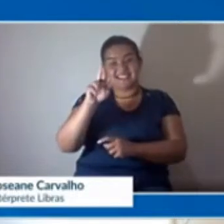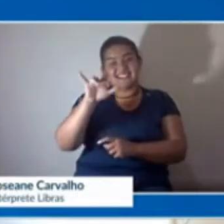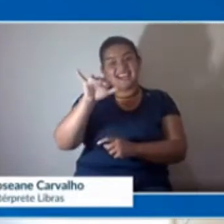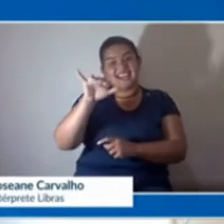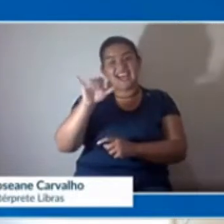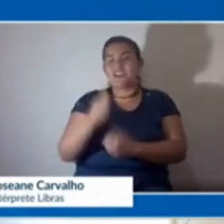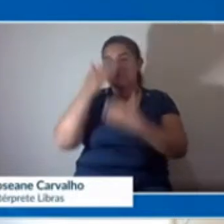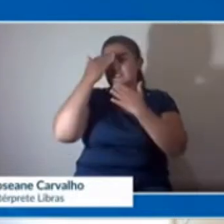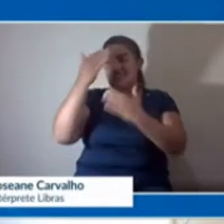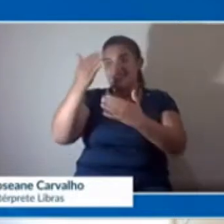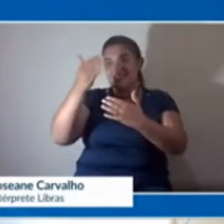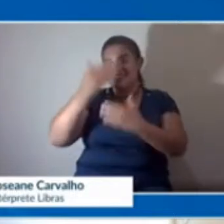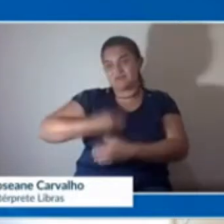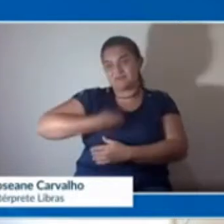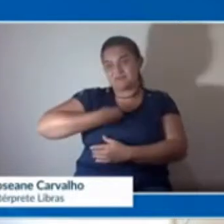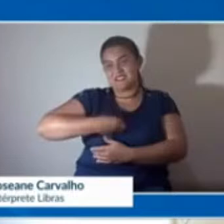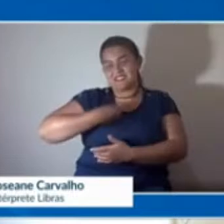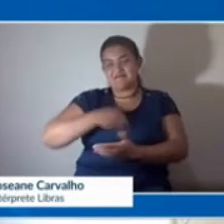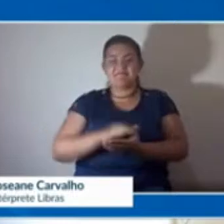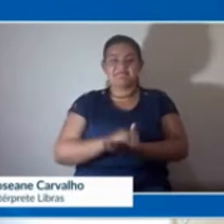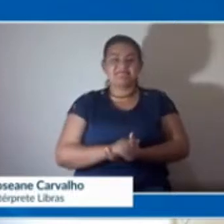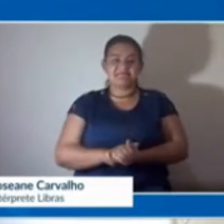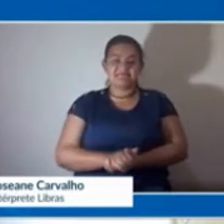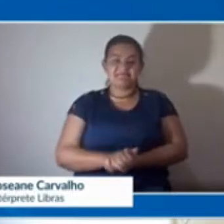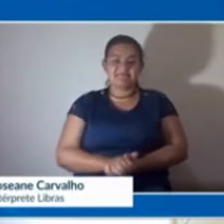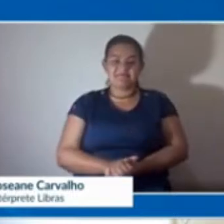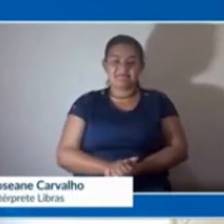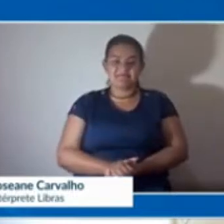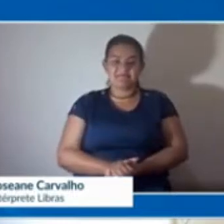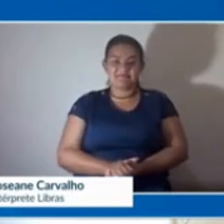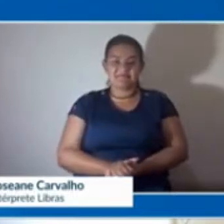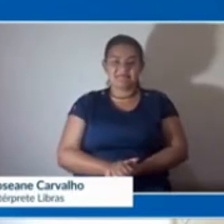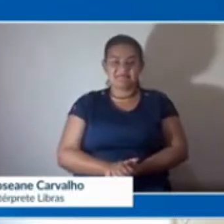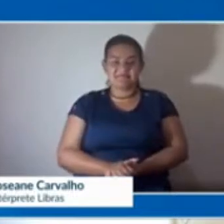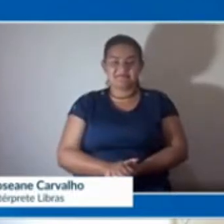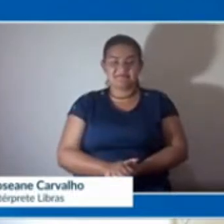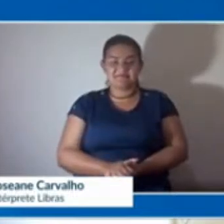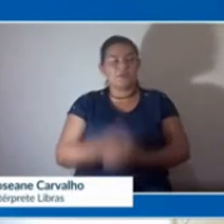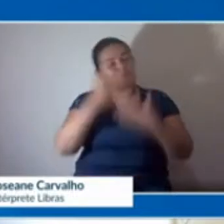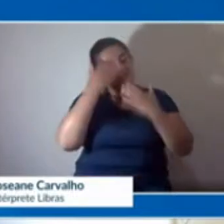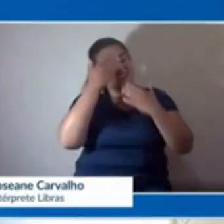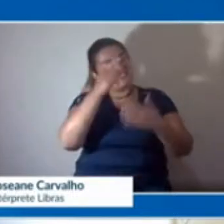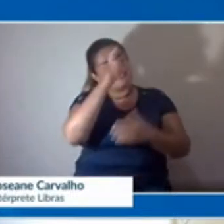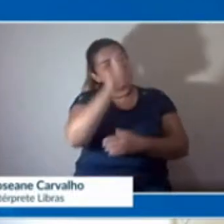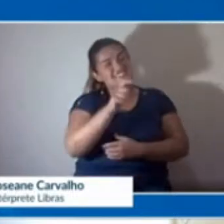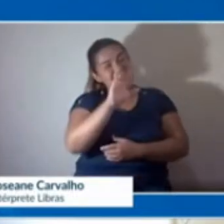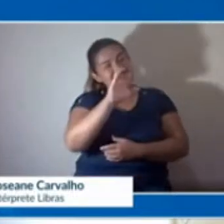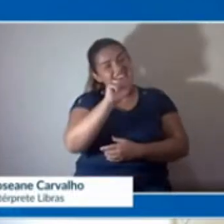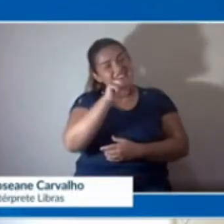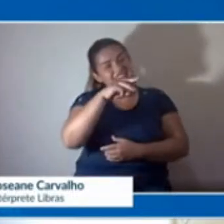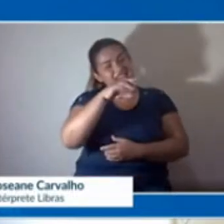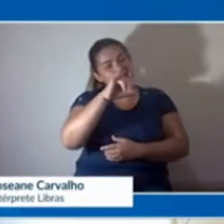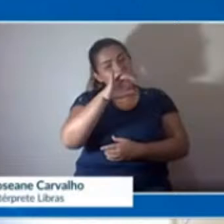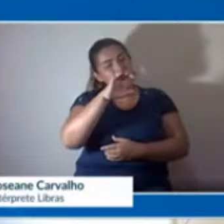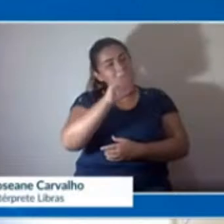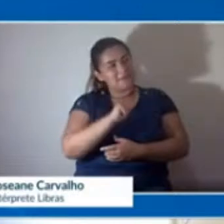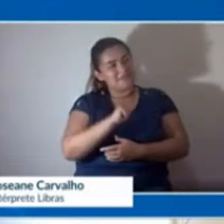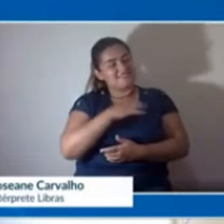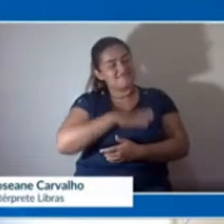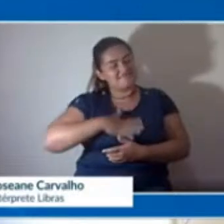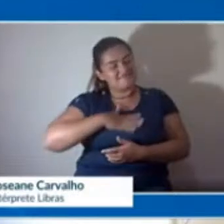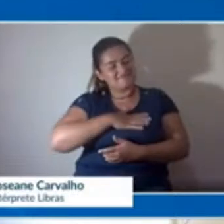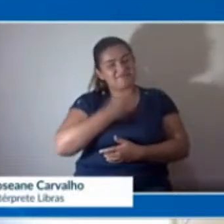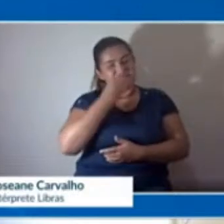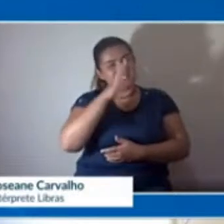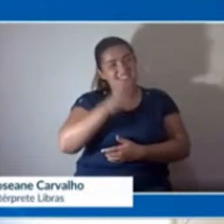presença. Obrigada a você, Camila. Boa tarde. Boa tarde. Bom, mas antes da gente começar, vou falar um pouquinho da nossa interatividade, já que eu